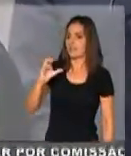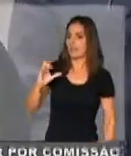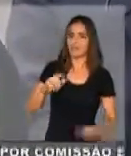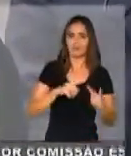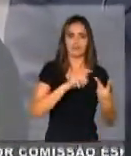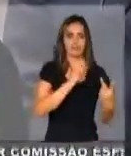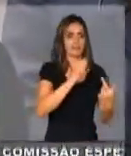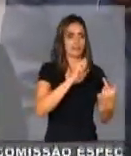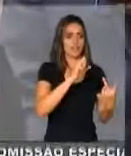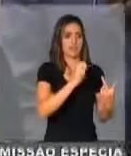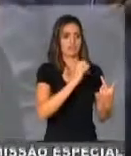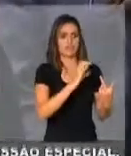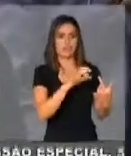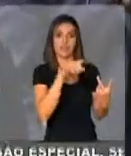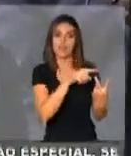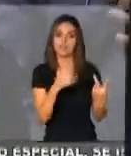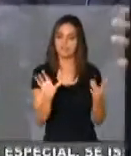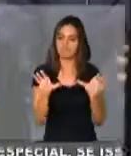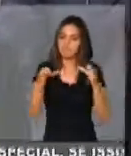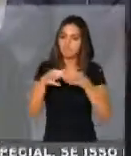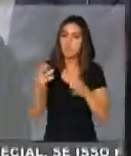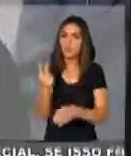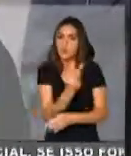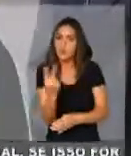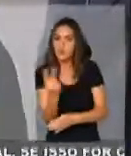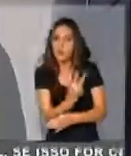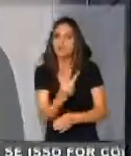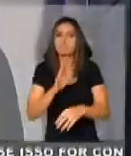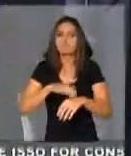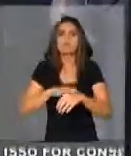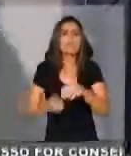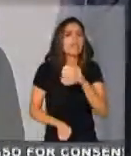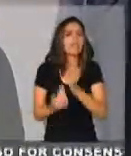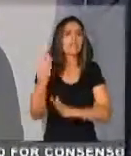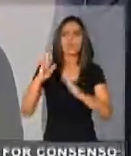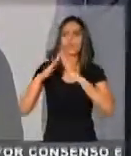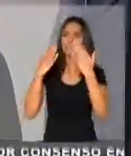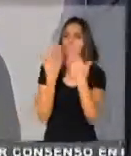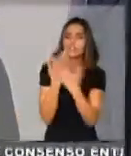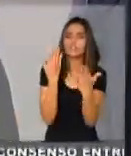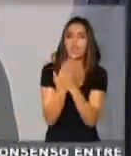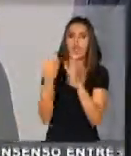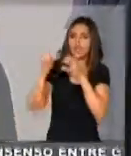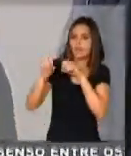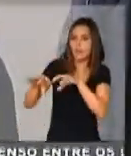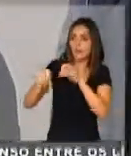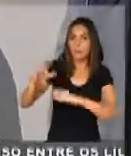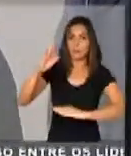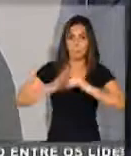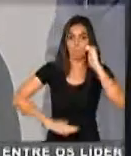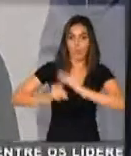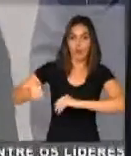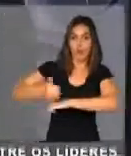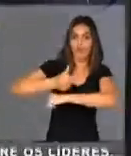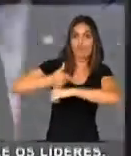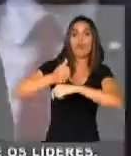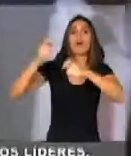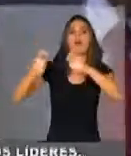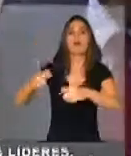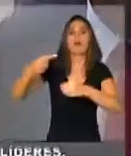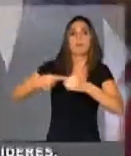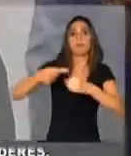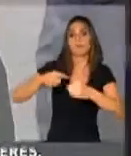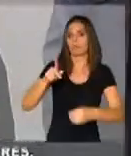SESC, pela iniciativa de criar uma escola de educação profissional no município